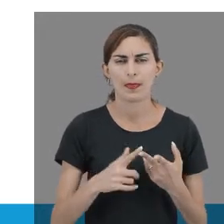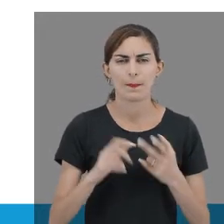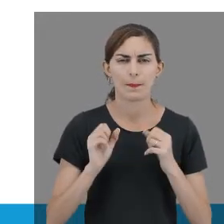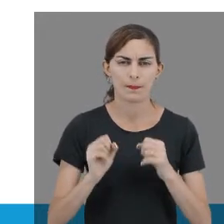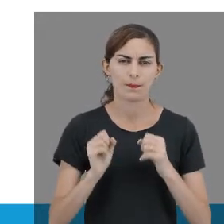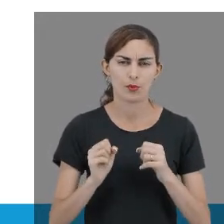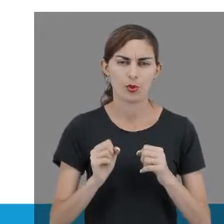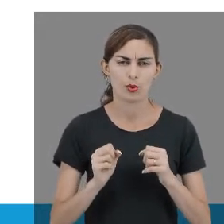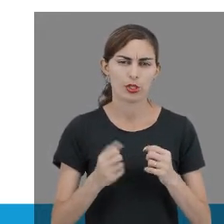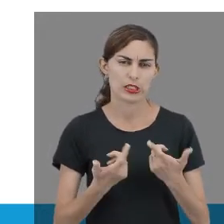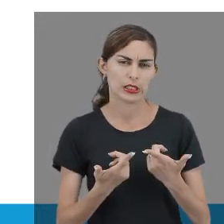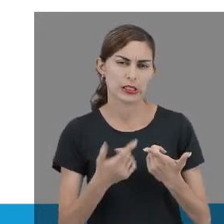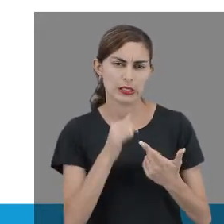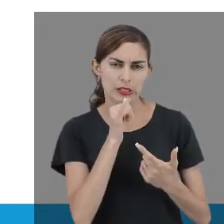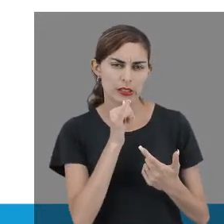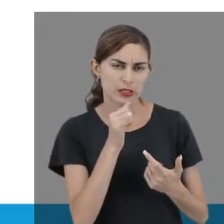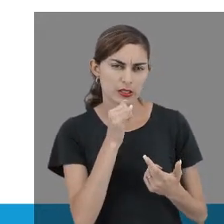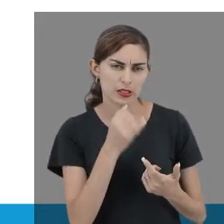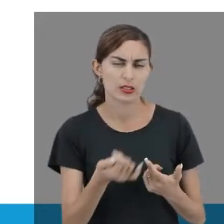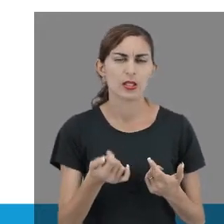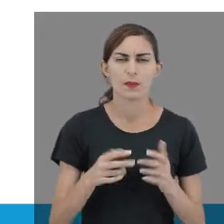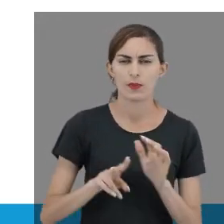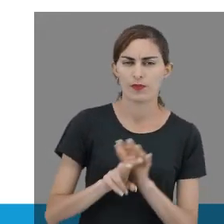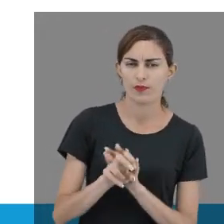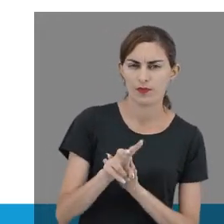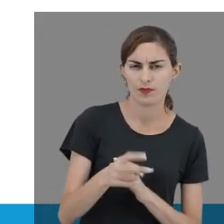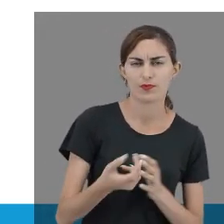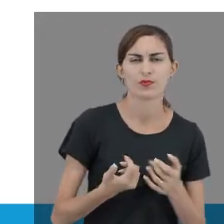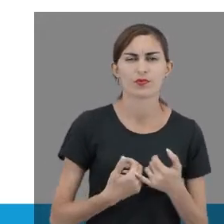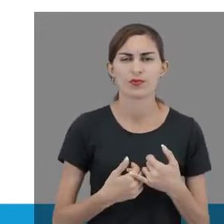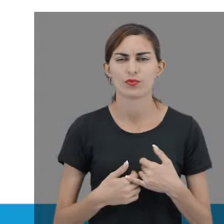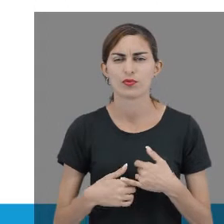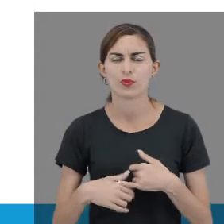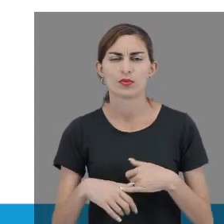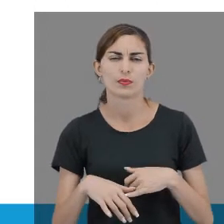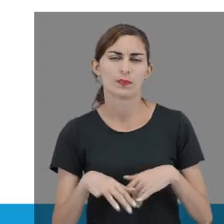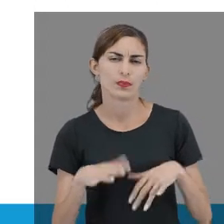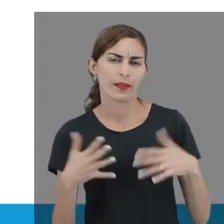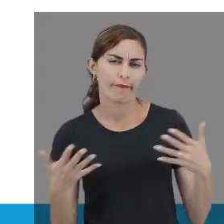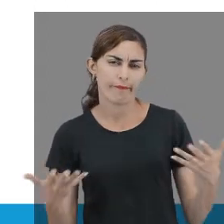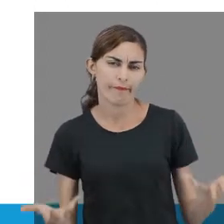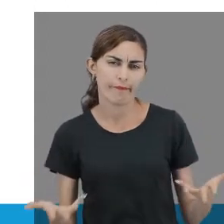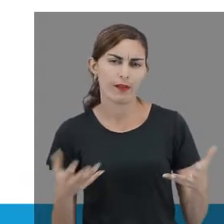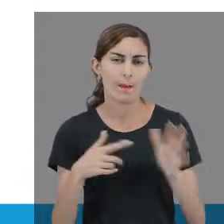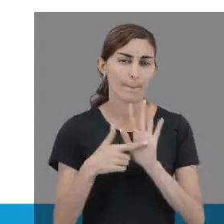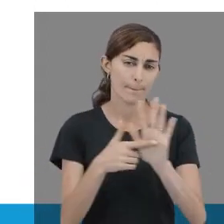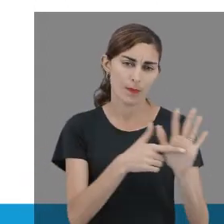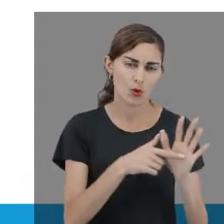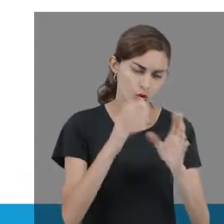E também o resultado laboratorial para o vírus Zika. No caso,